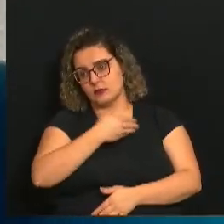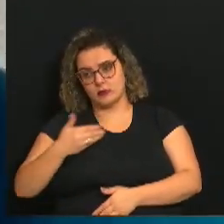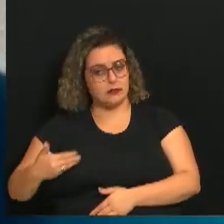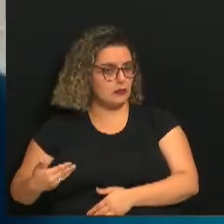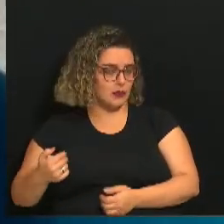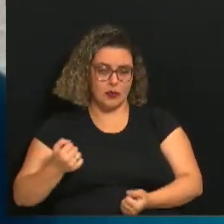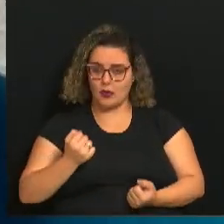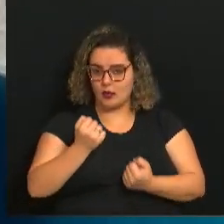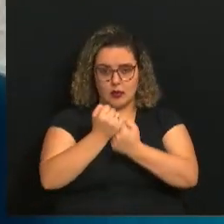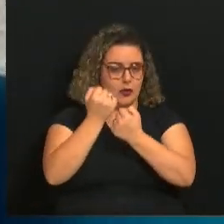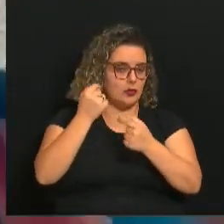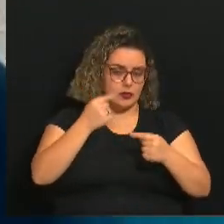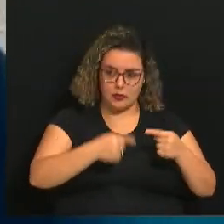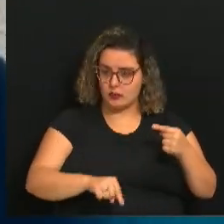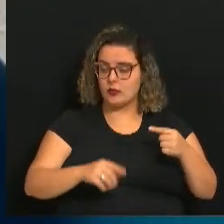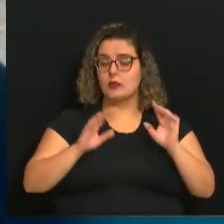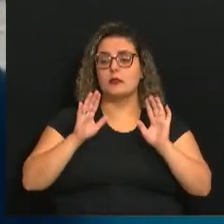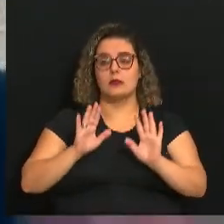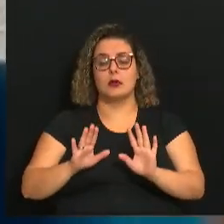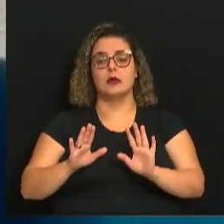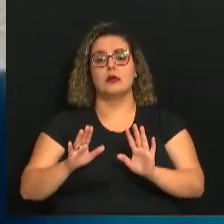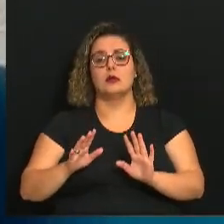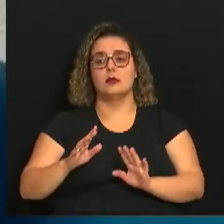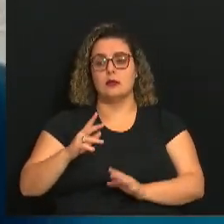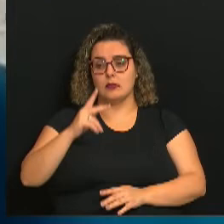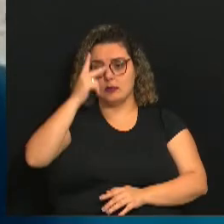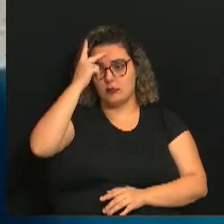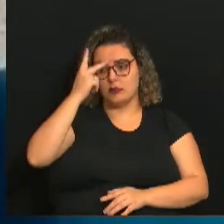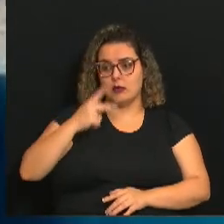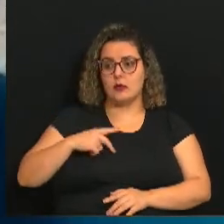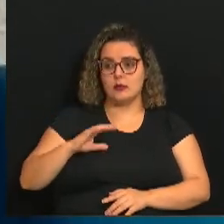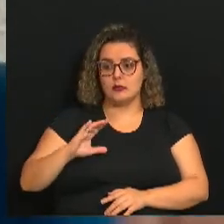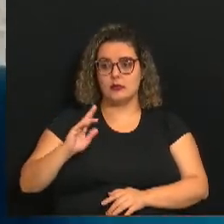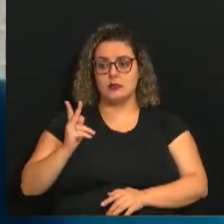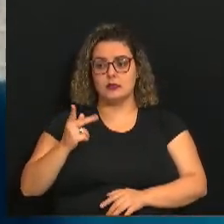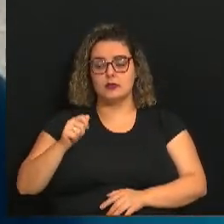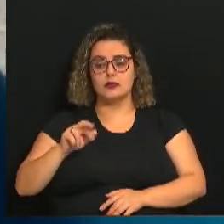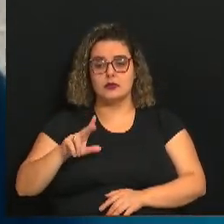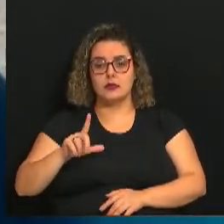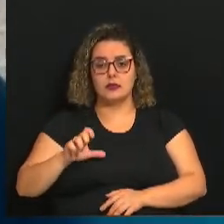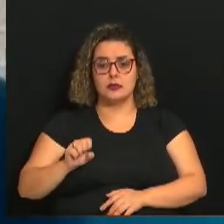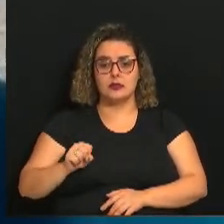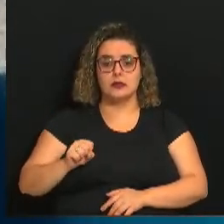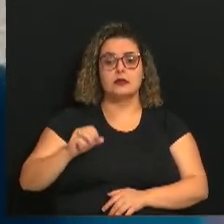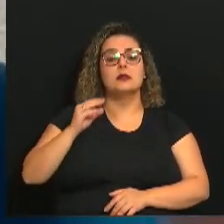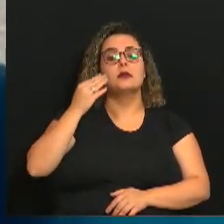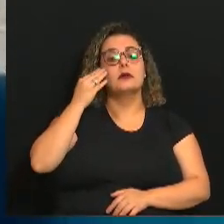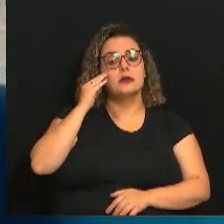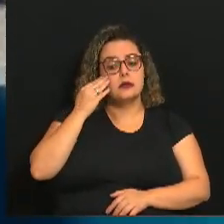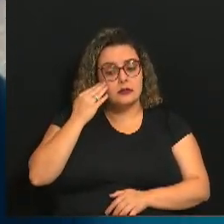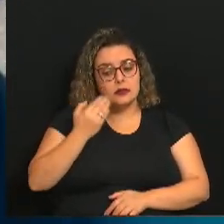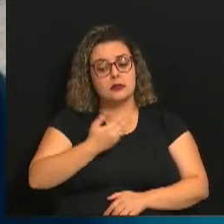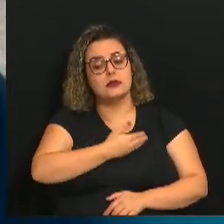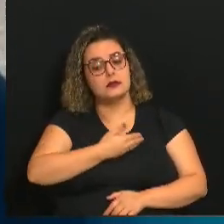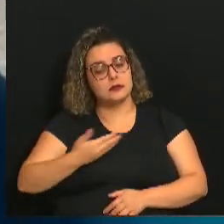apoio, que eu sou oposição, mas como o próprio Charles falou, são servidores de carreira que entendem que o serviço público,